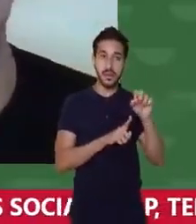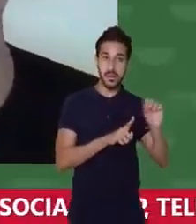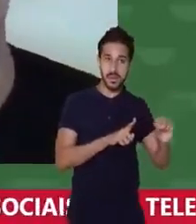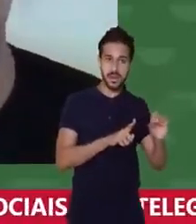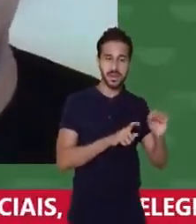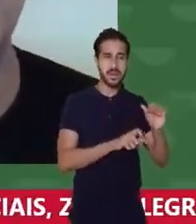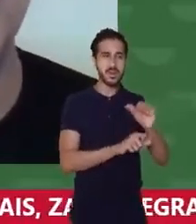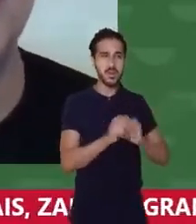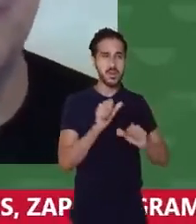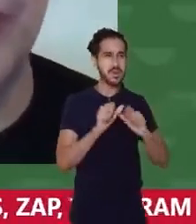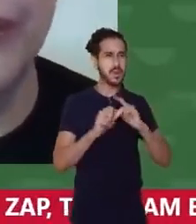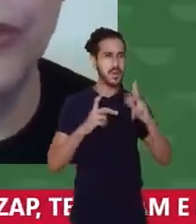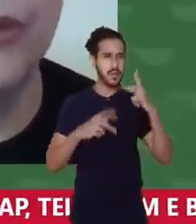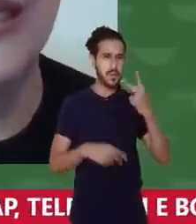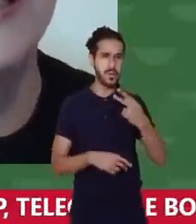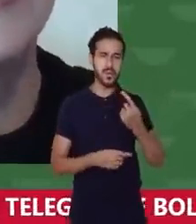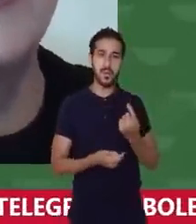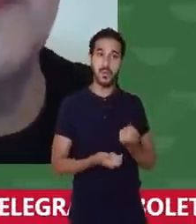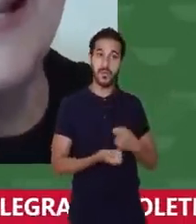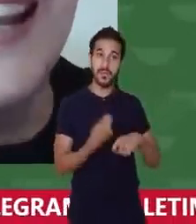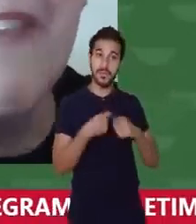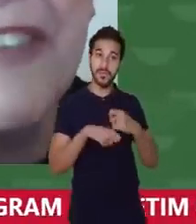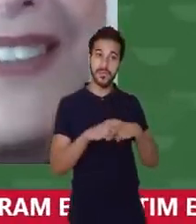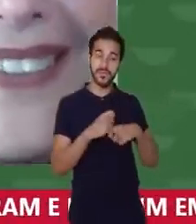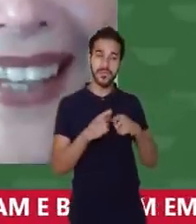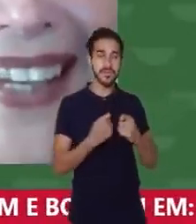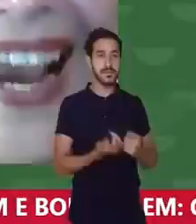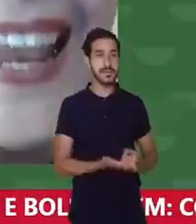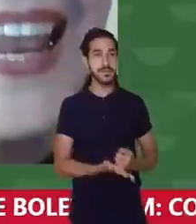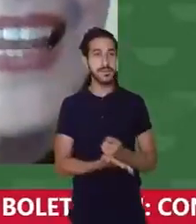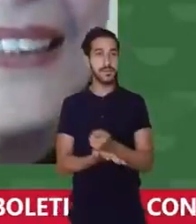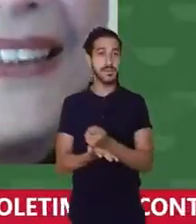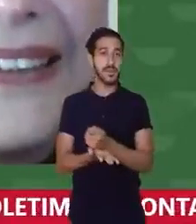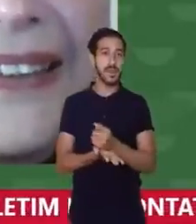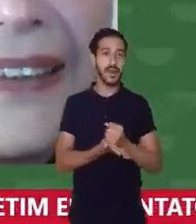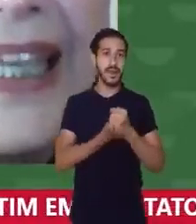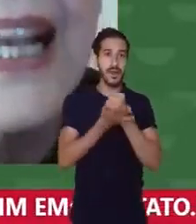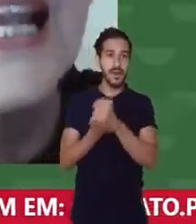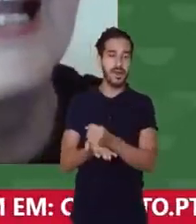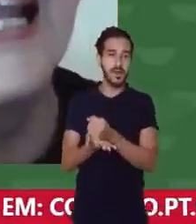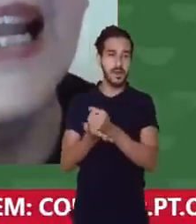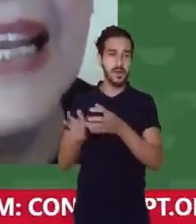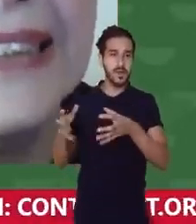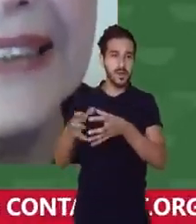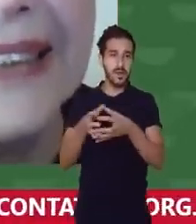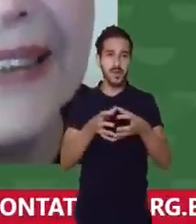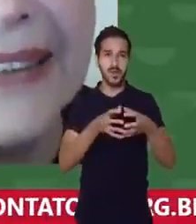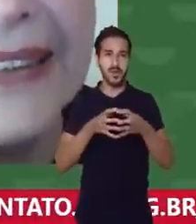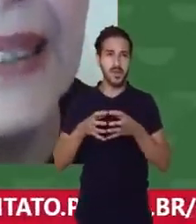Petrobras tem uma política de preços que beneficia esses